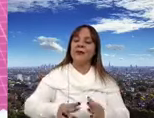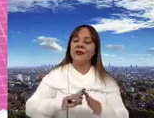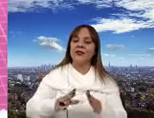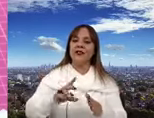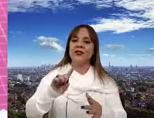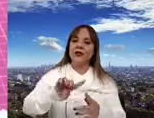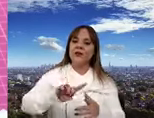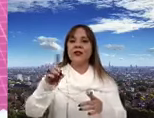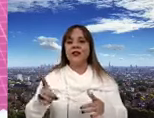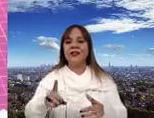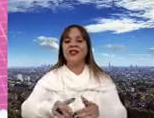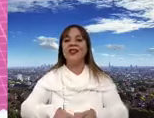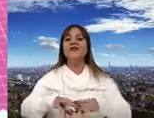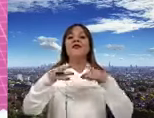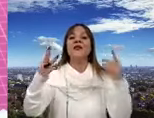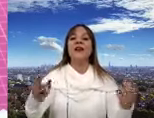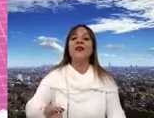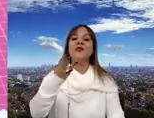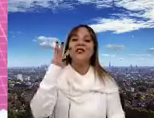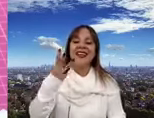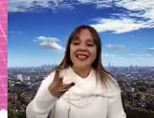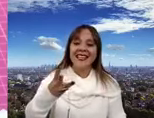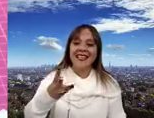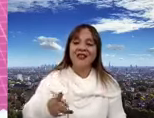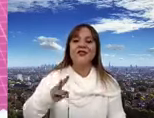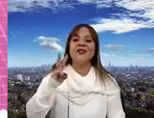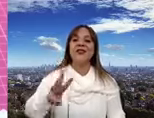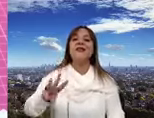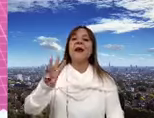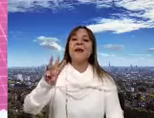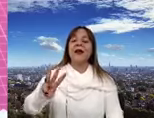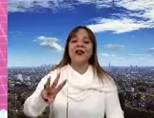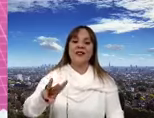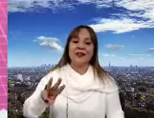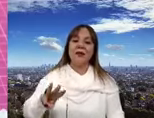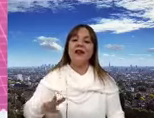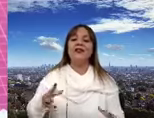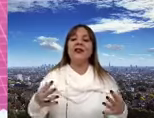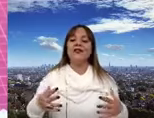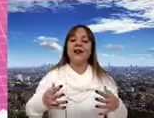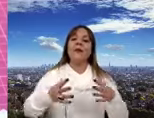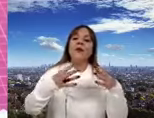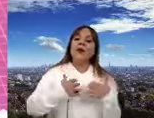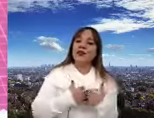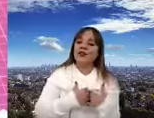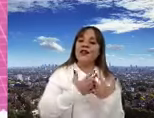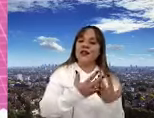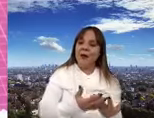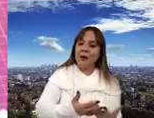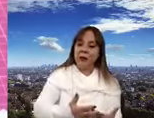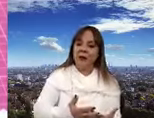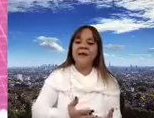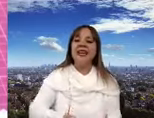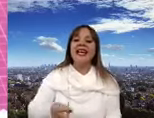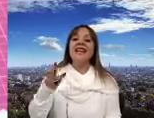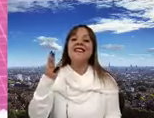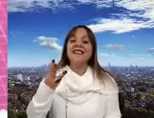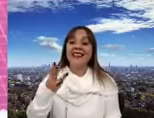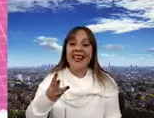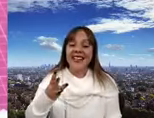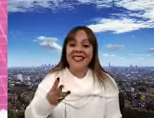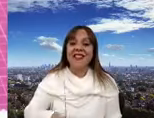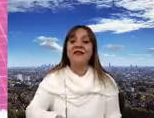22 para o dia 23, vão escolher os três ganhadores, os três melhores trabalhos feitos aí por você e o seu amor. E esses três,